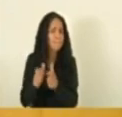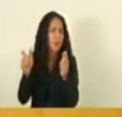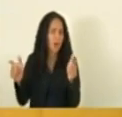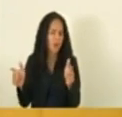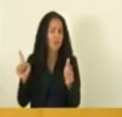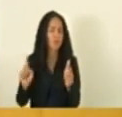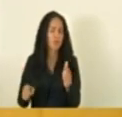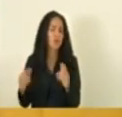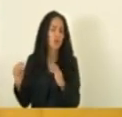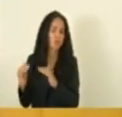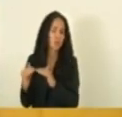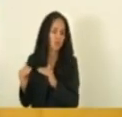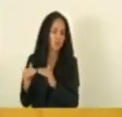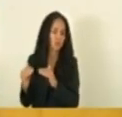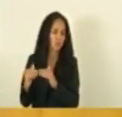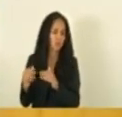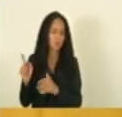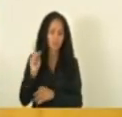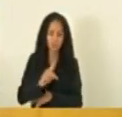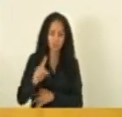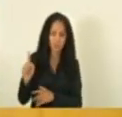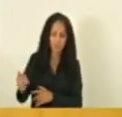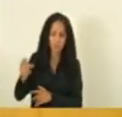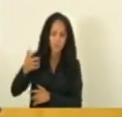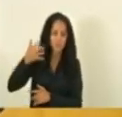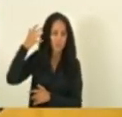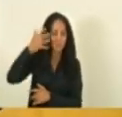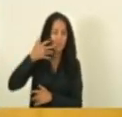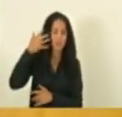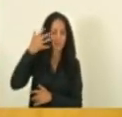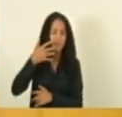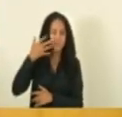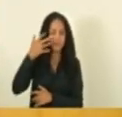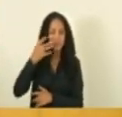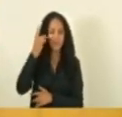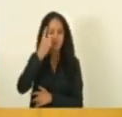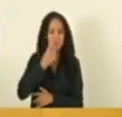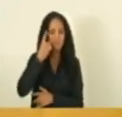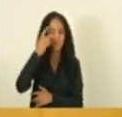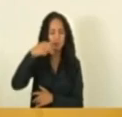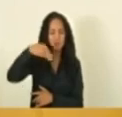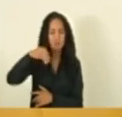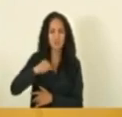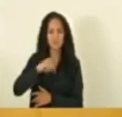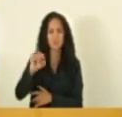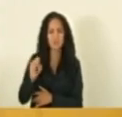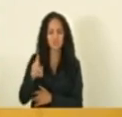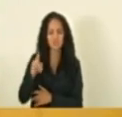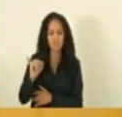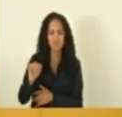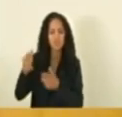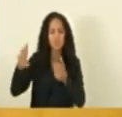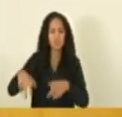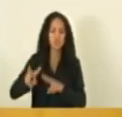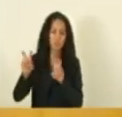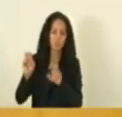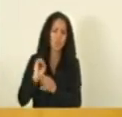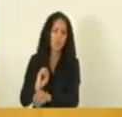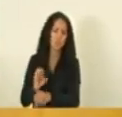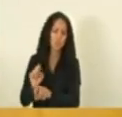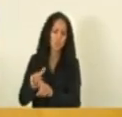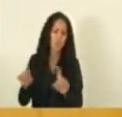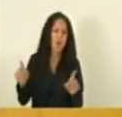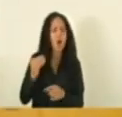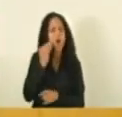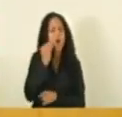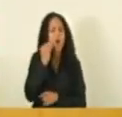que o nosso professor palestrante, deputado Sérgio Majeski, fala sobre a educação, mas é óbvio que a gente tem